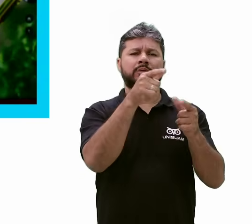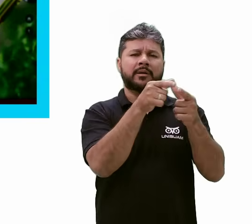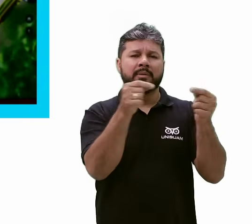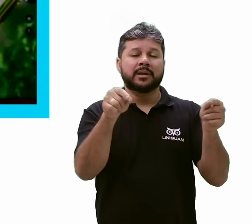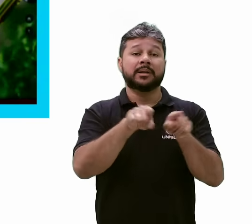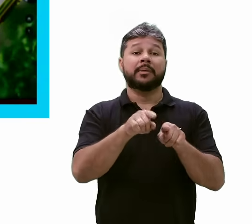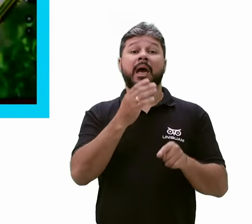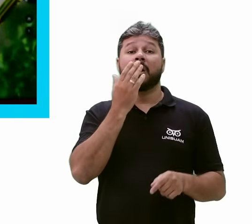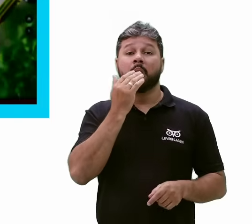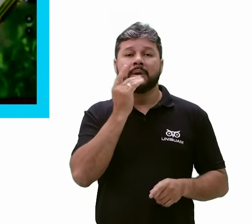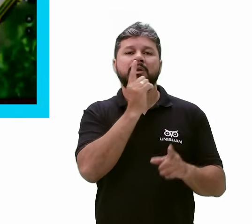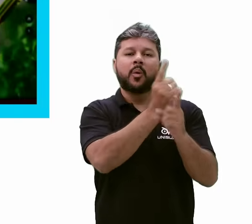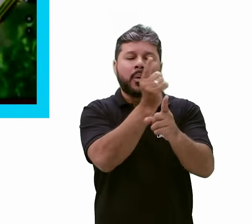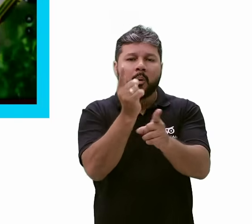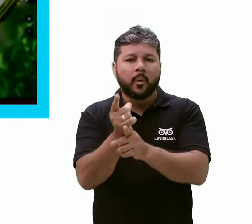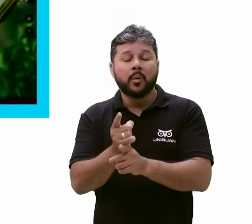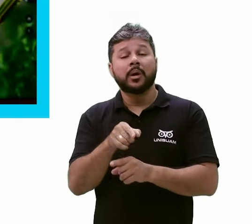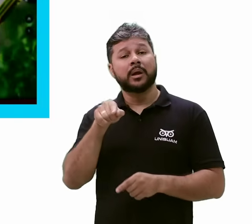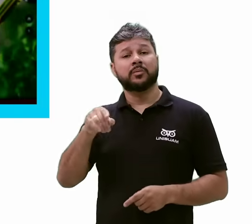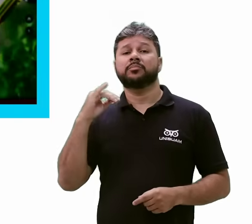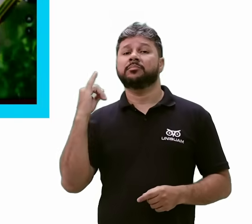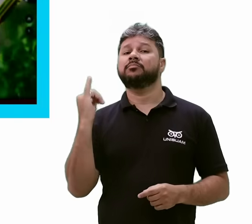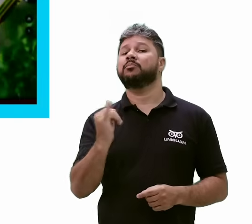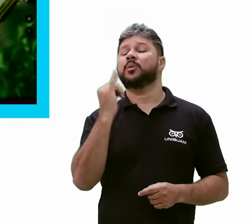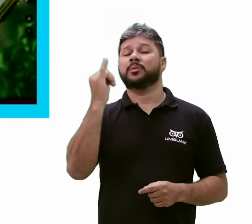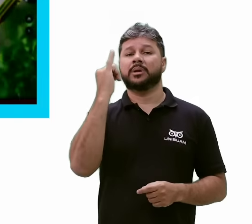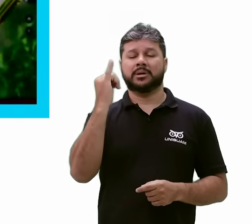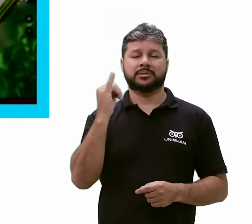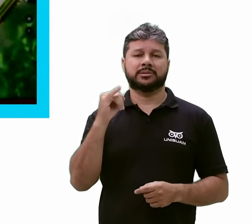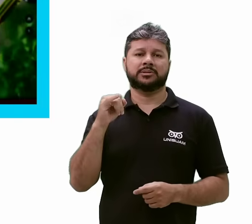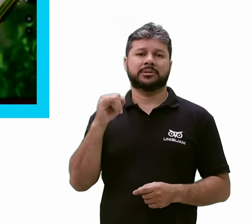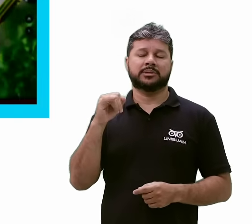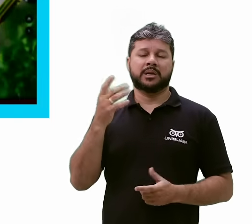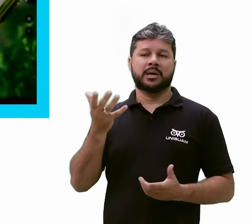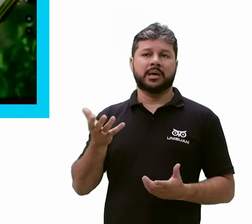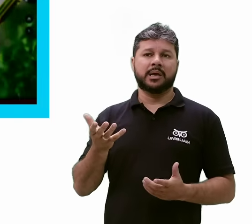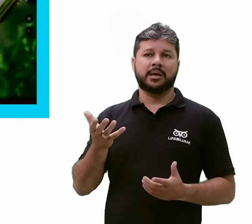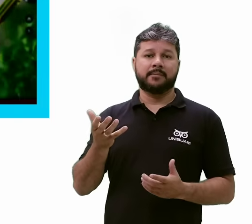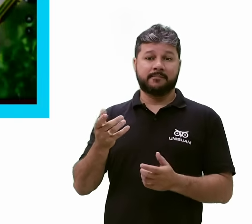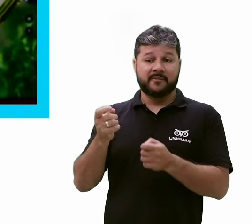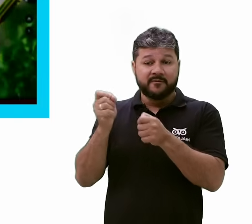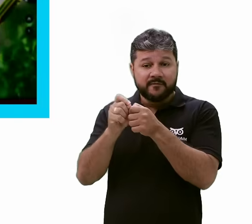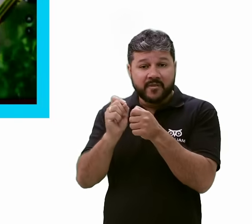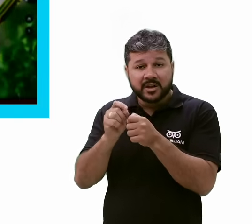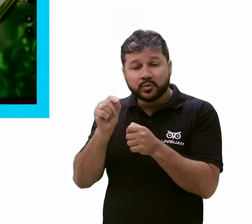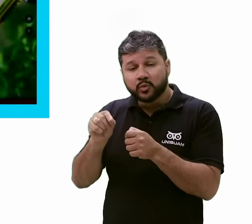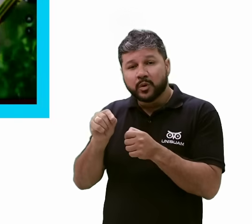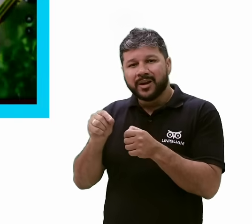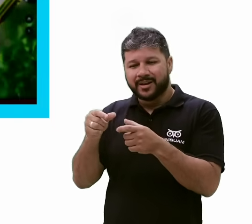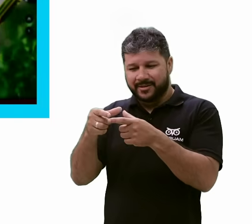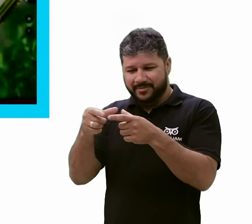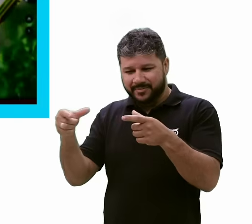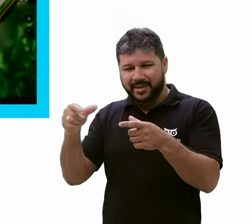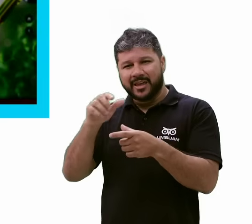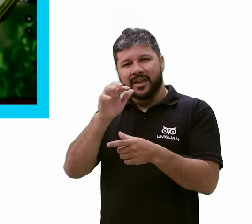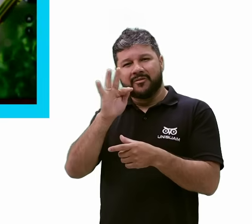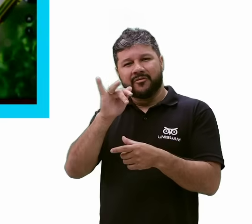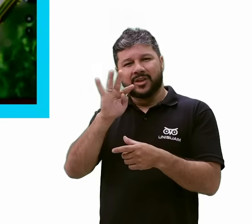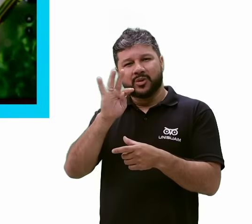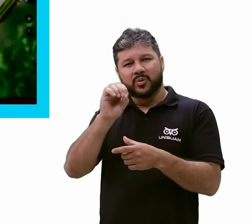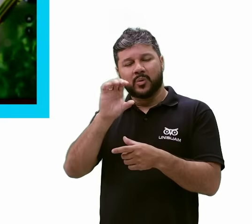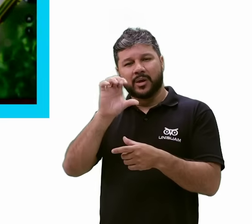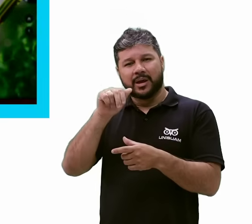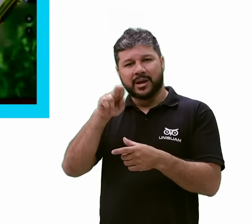e em alimentos, que vão ter uma importância muito grande para fazer com que esses